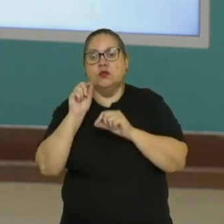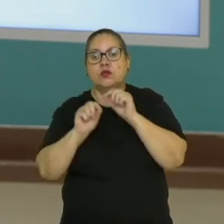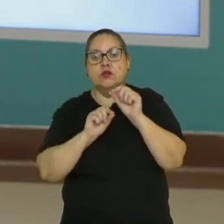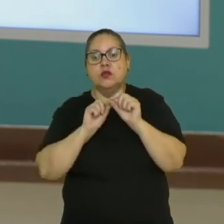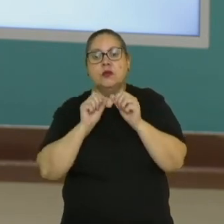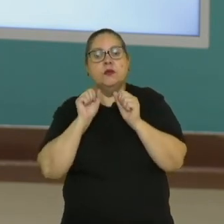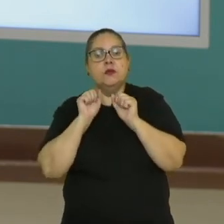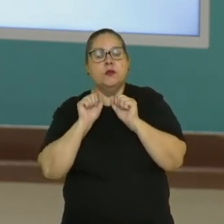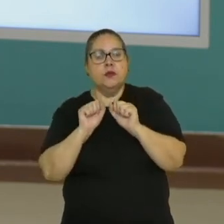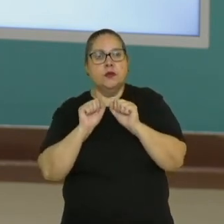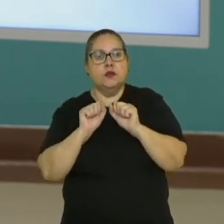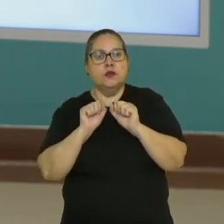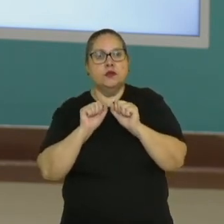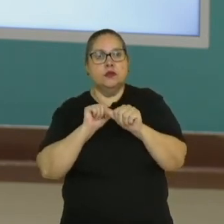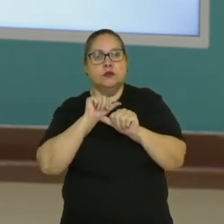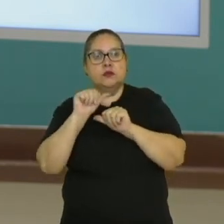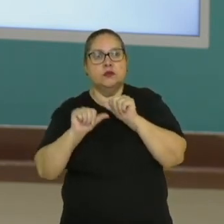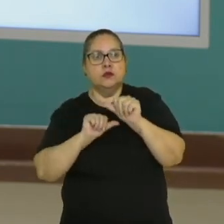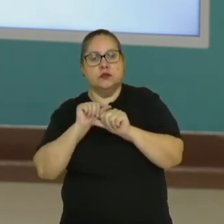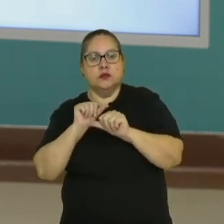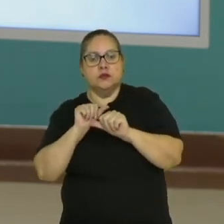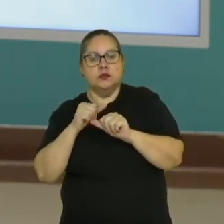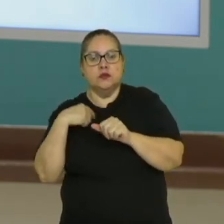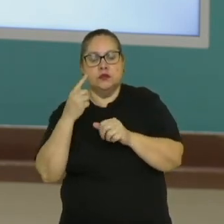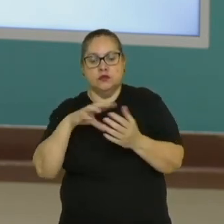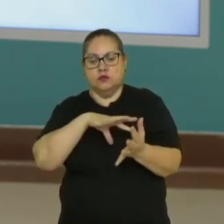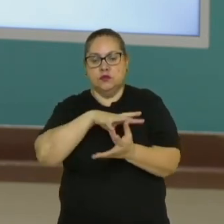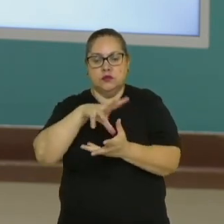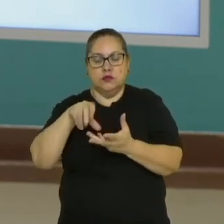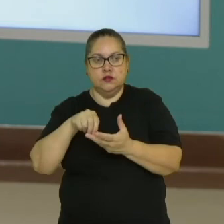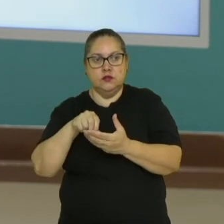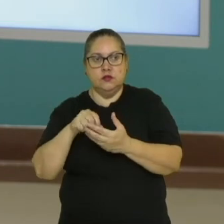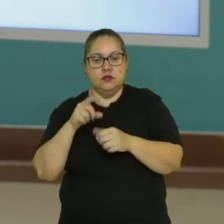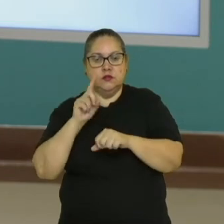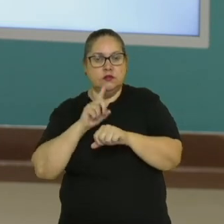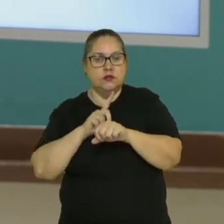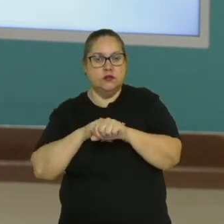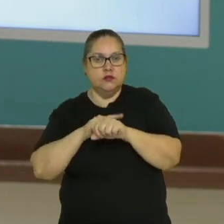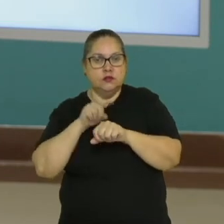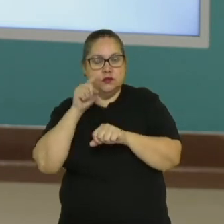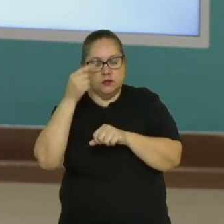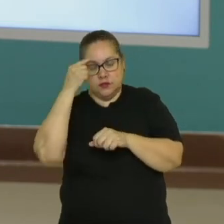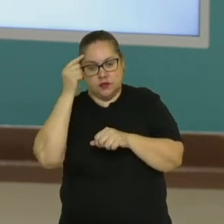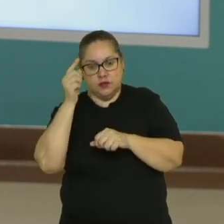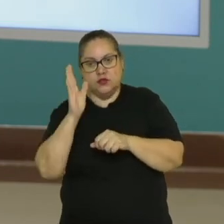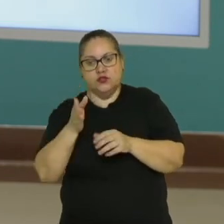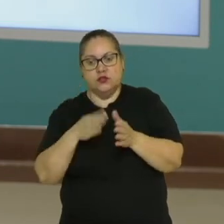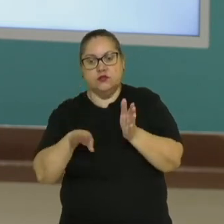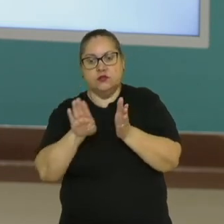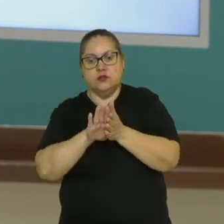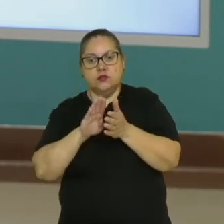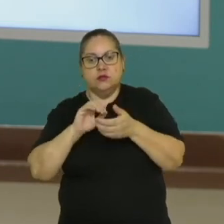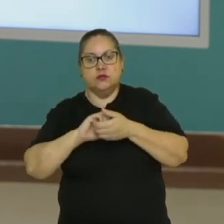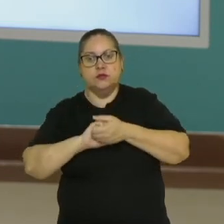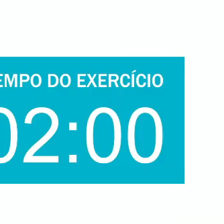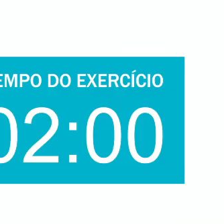possibilitou a mudança do nosso planeta? Eu vou dar um tempinho para você pensar e eu já retorno.